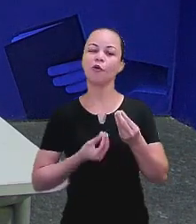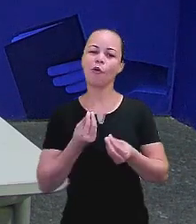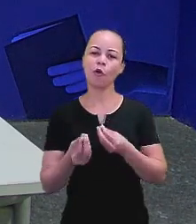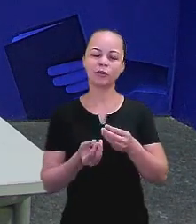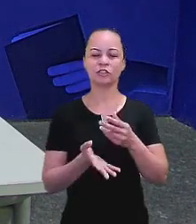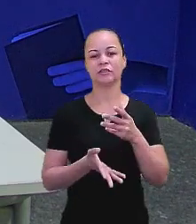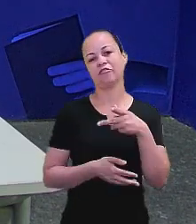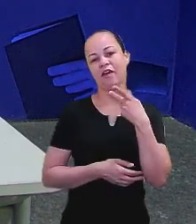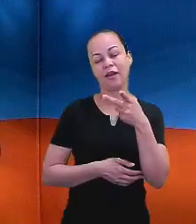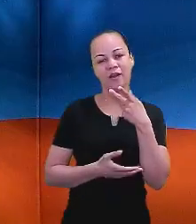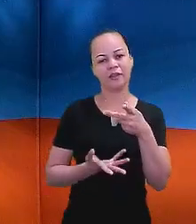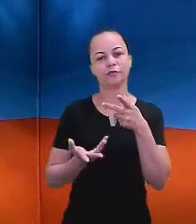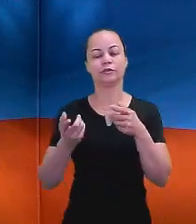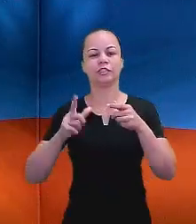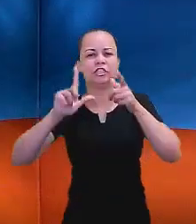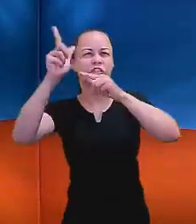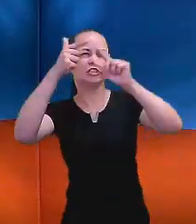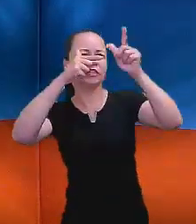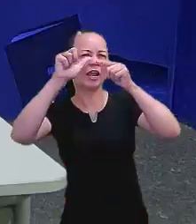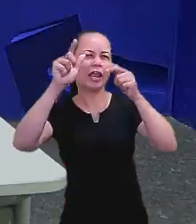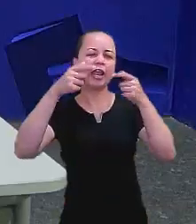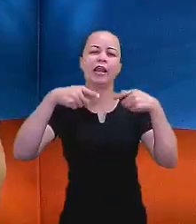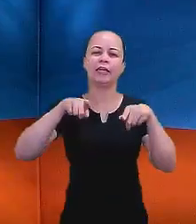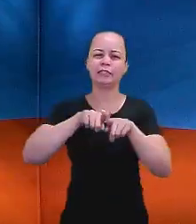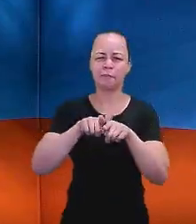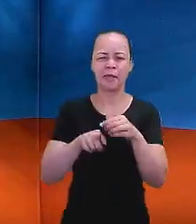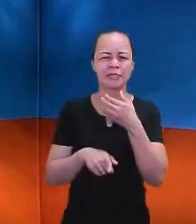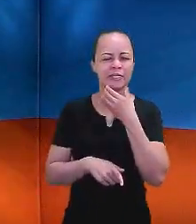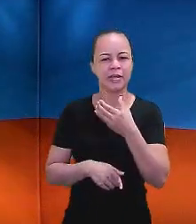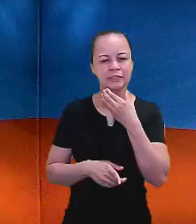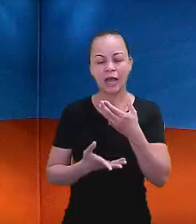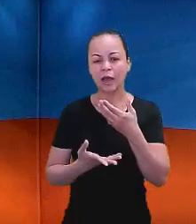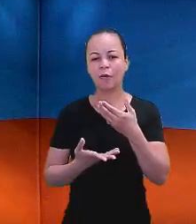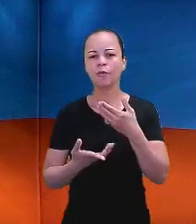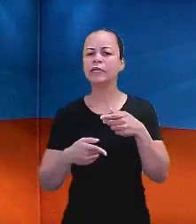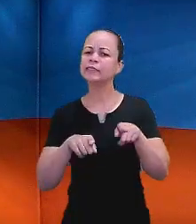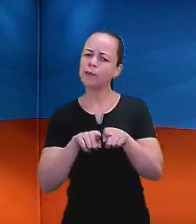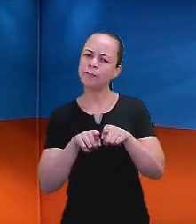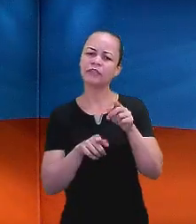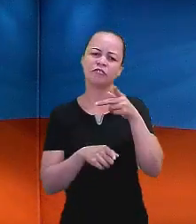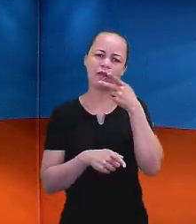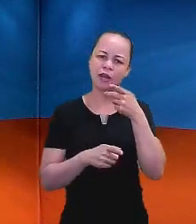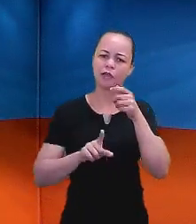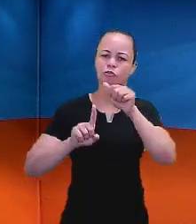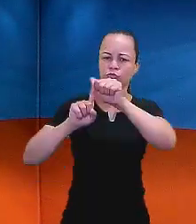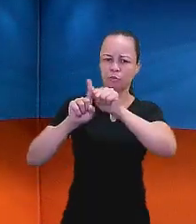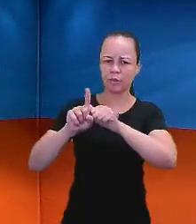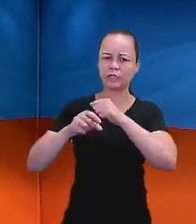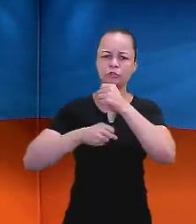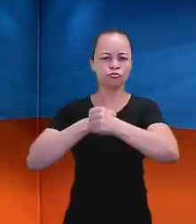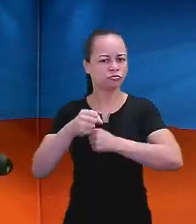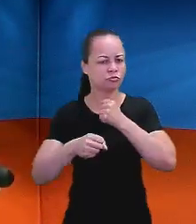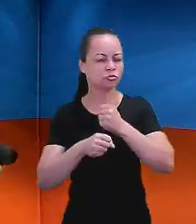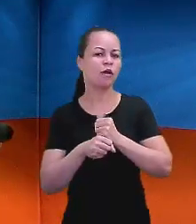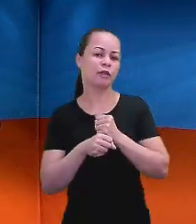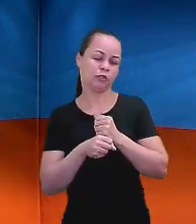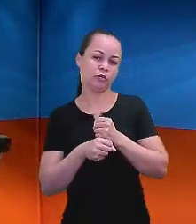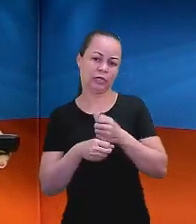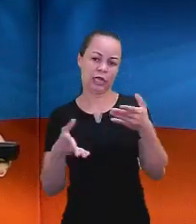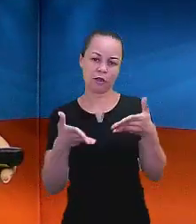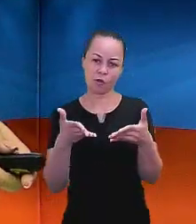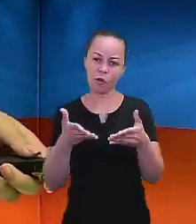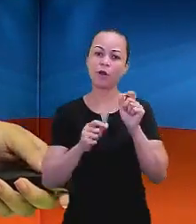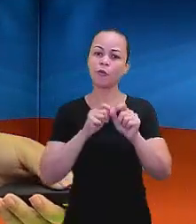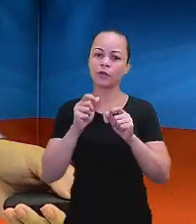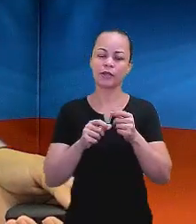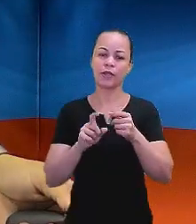como a gente está falando de Natal, a gente também está falando dos meses do ano, que a gente está onde? Em dezembro, gente. Lembra